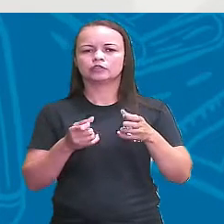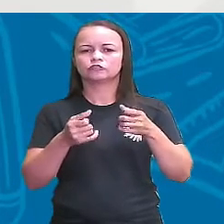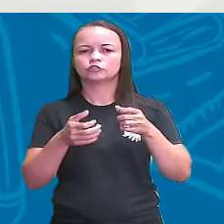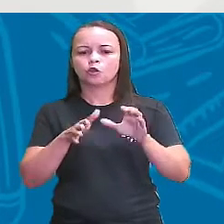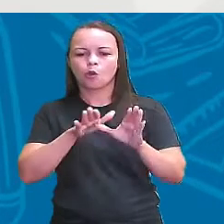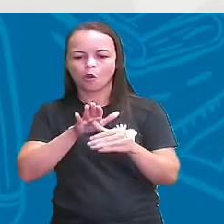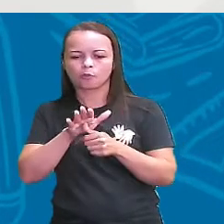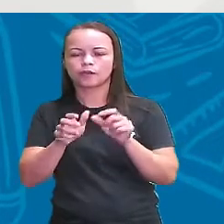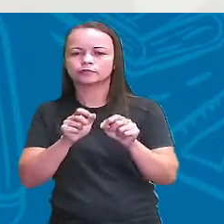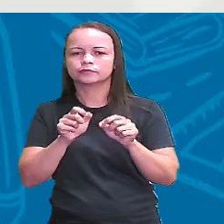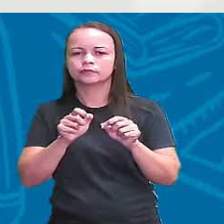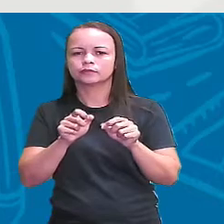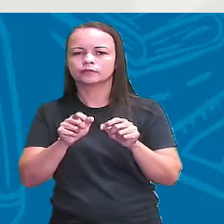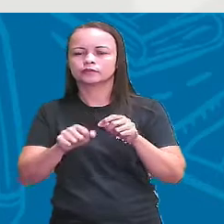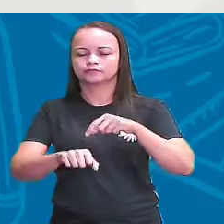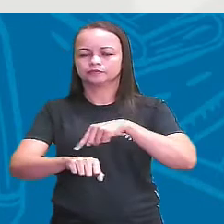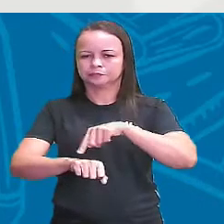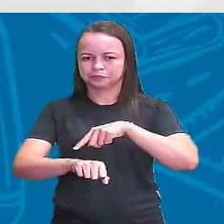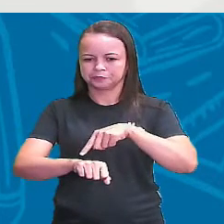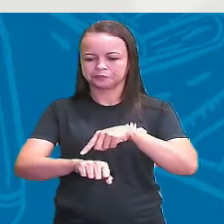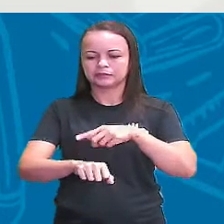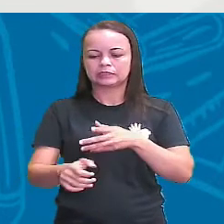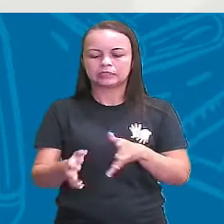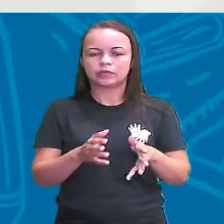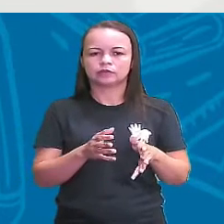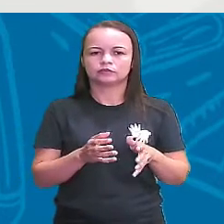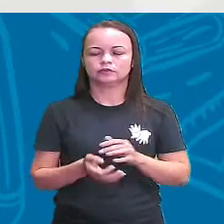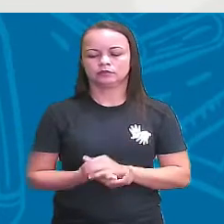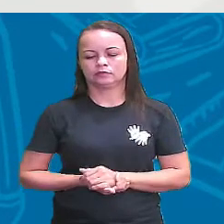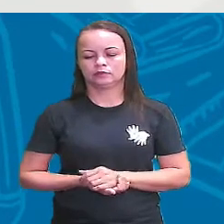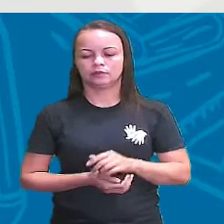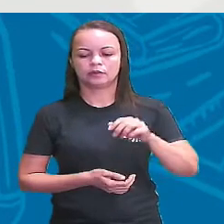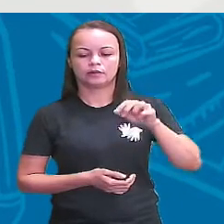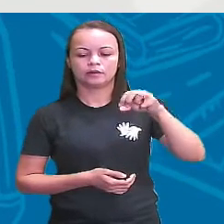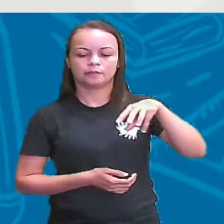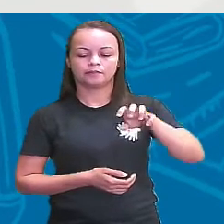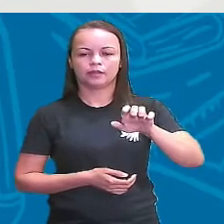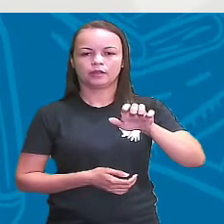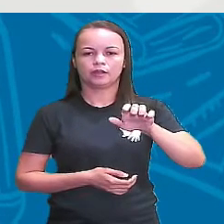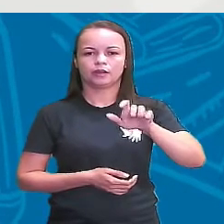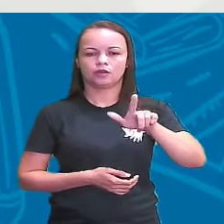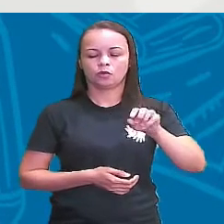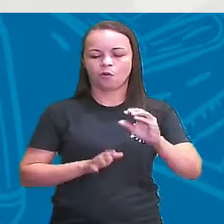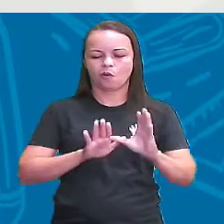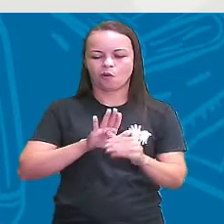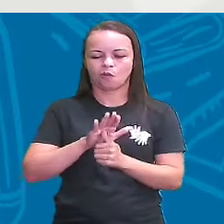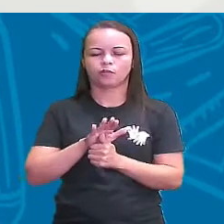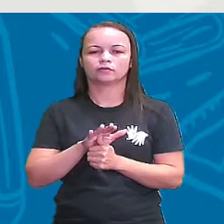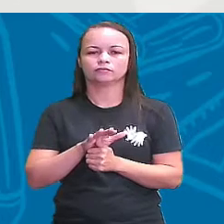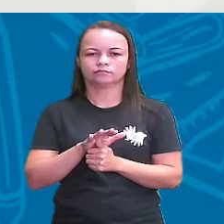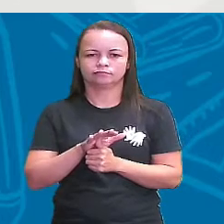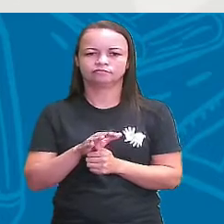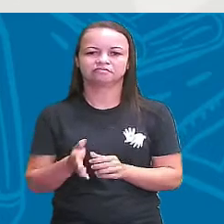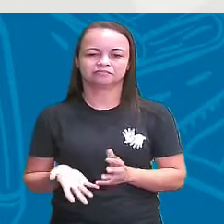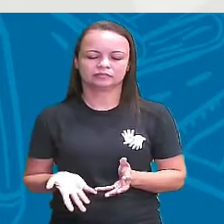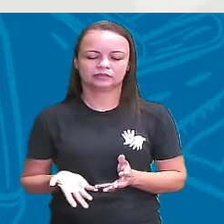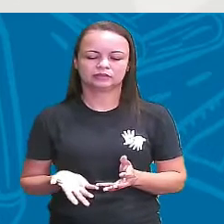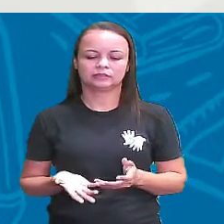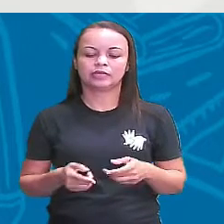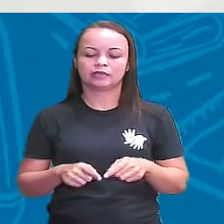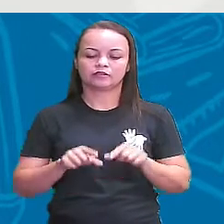roubaram? O relógio. Me lo roubaram. Certo? Mesma